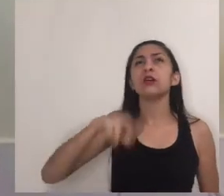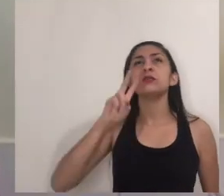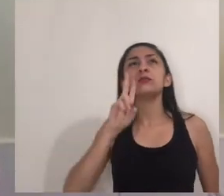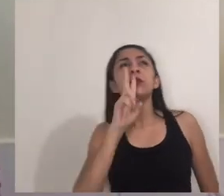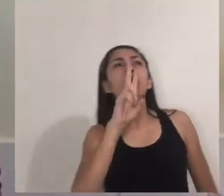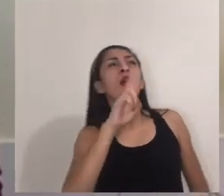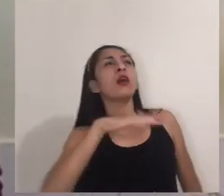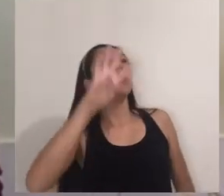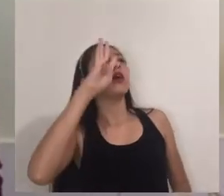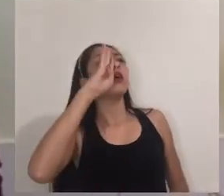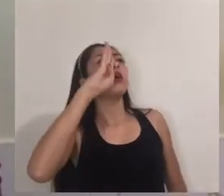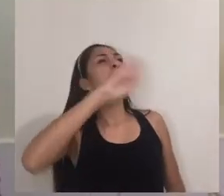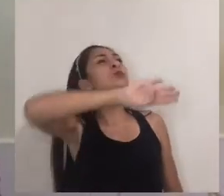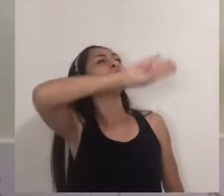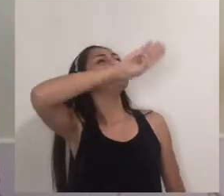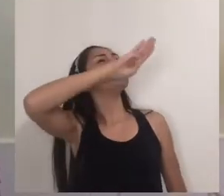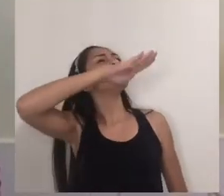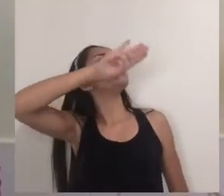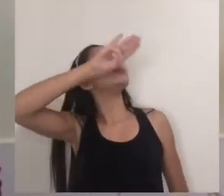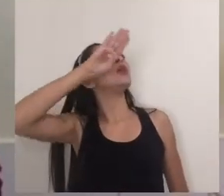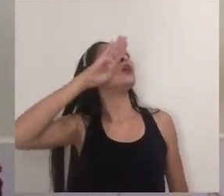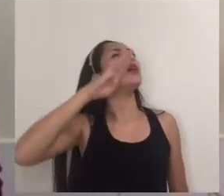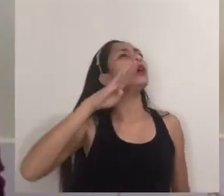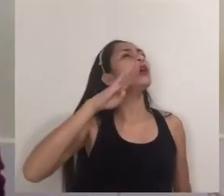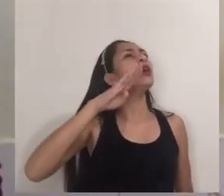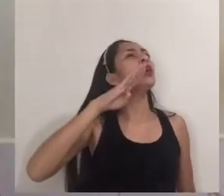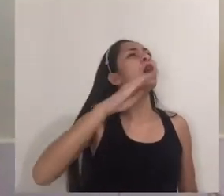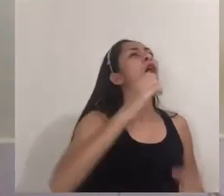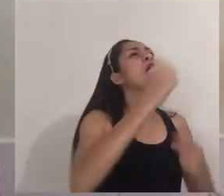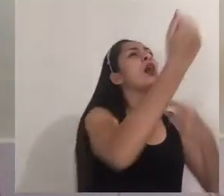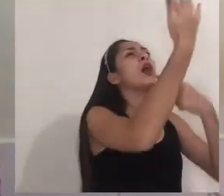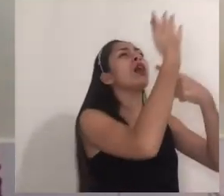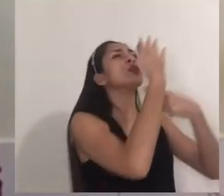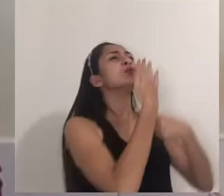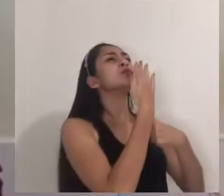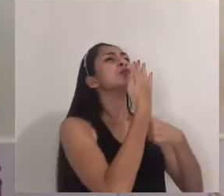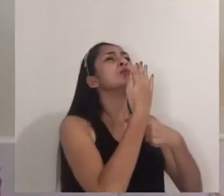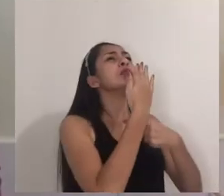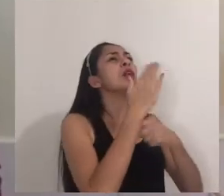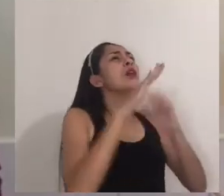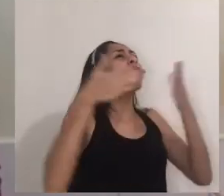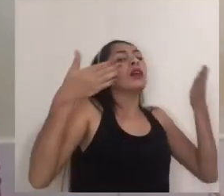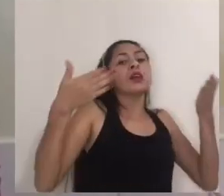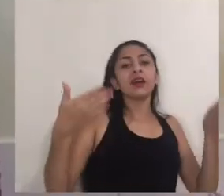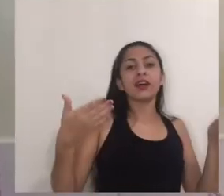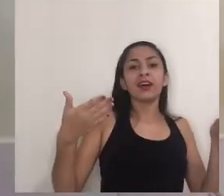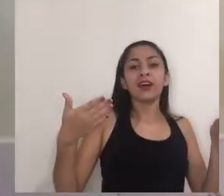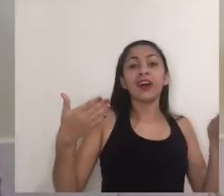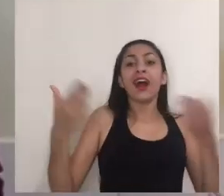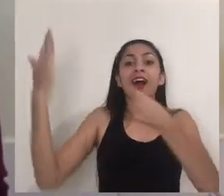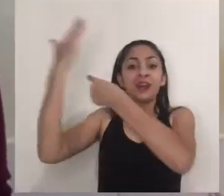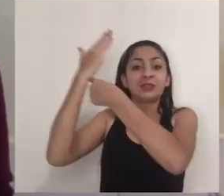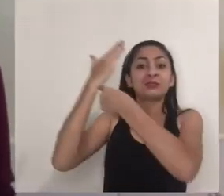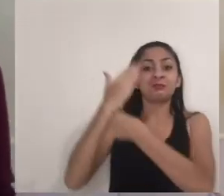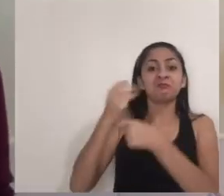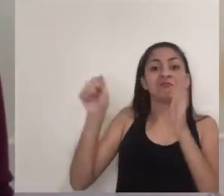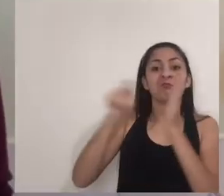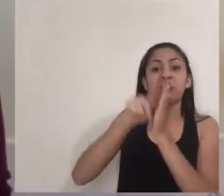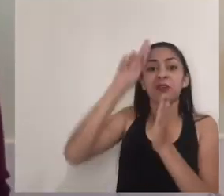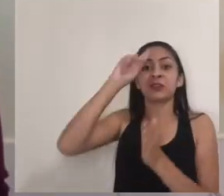os olhos para os montes, de onde me virá o socorro? O meu socorro vem do Senhor, que fez o céu e a